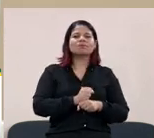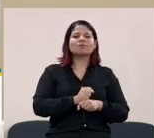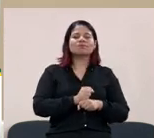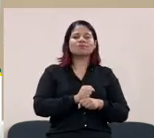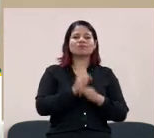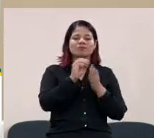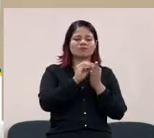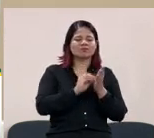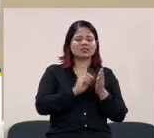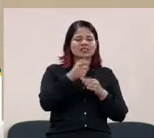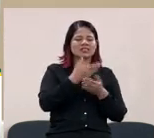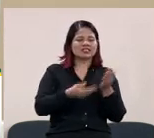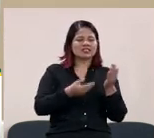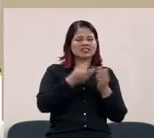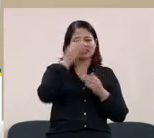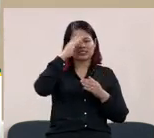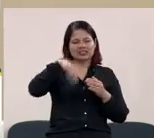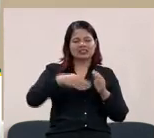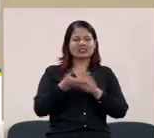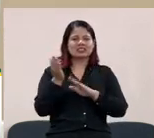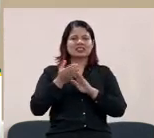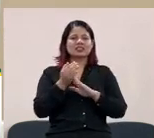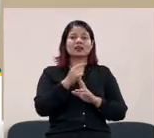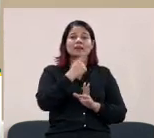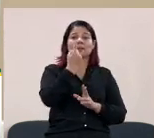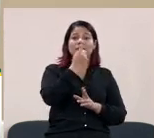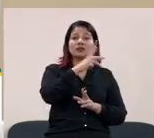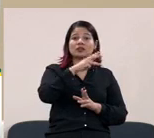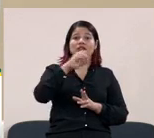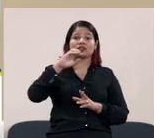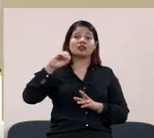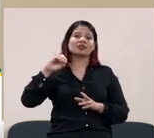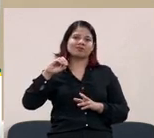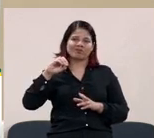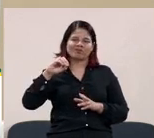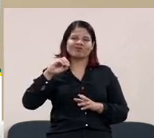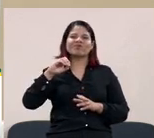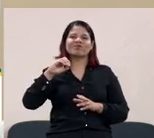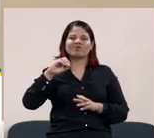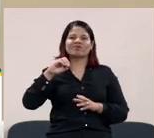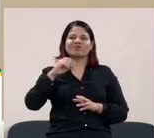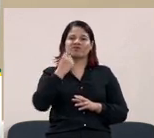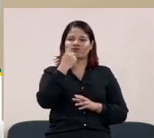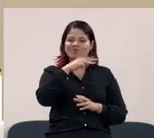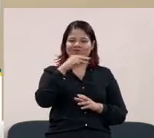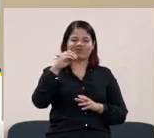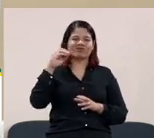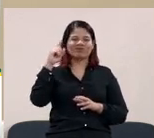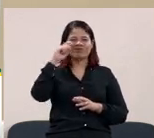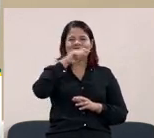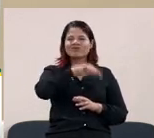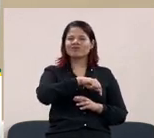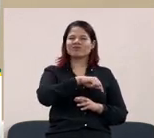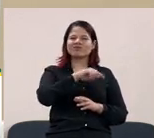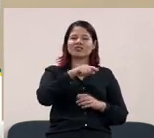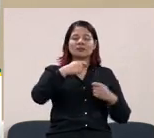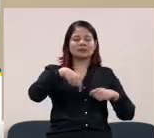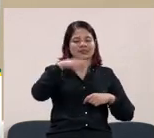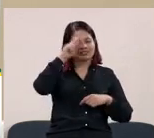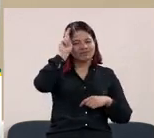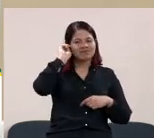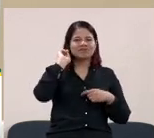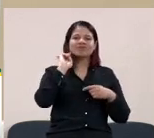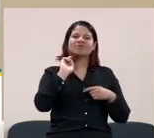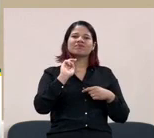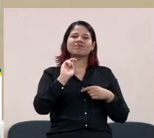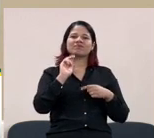1.300 vagas da universidade perdidas, que a gente vai ter de reorganizar por meio de vestibulinho. Isso está atrelado a uma série de fatores.